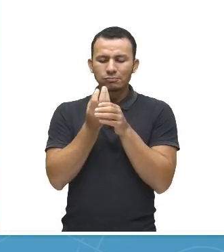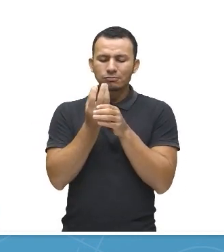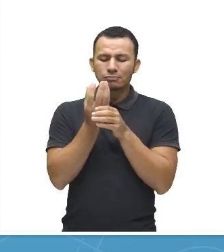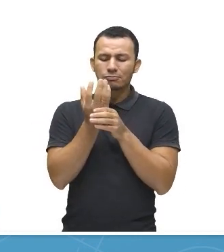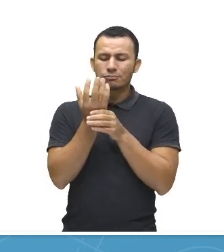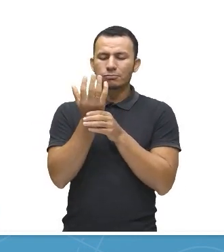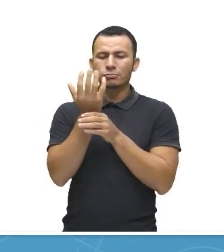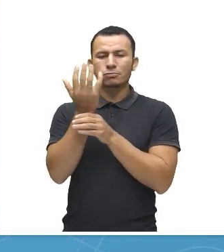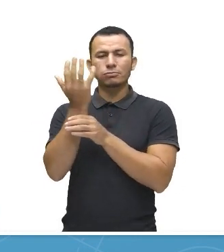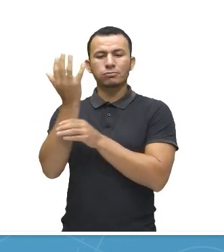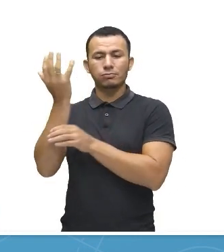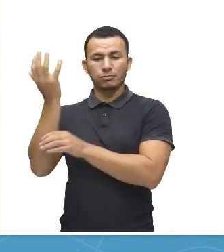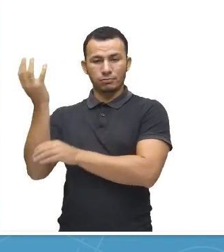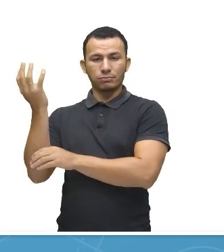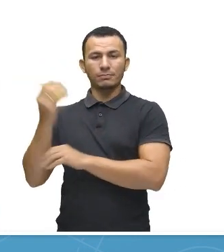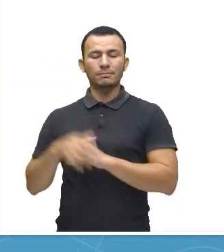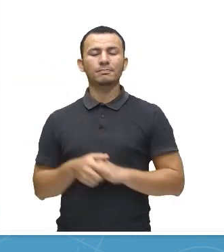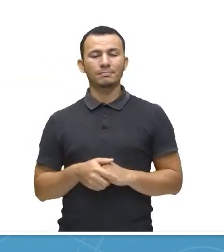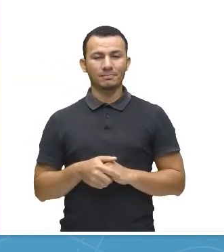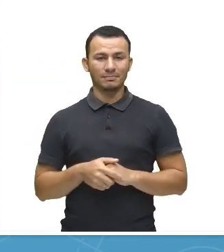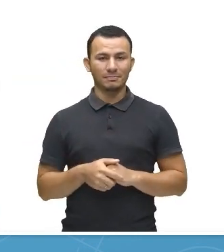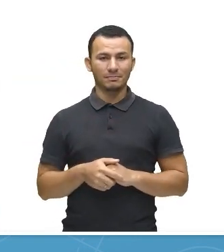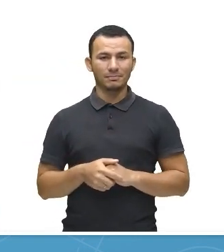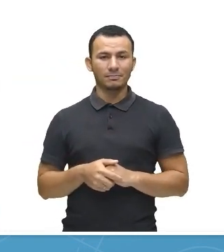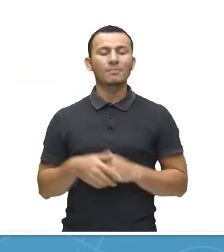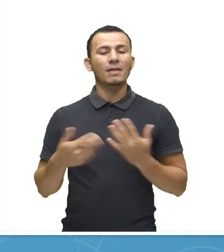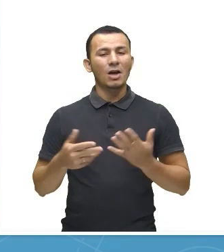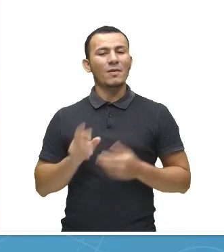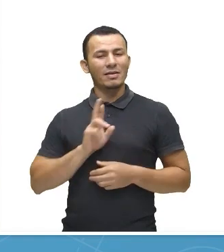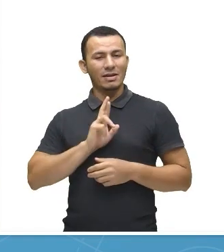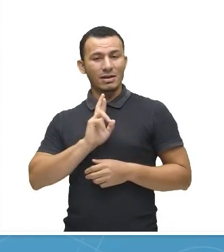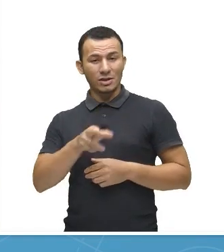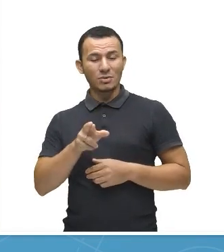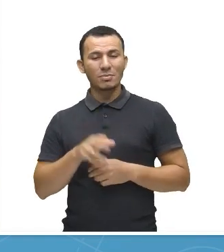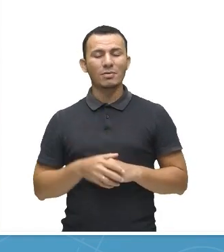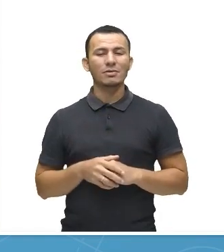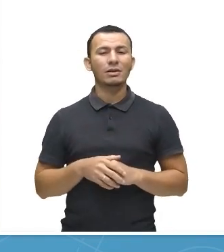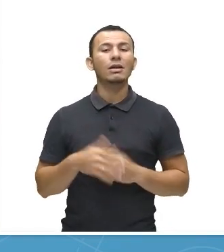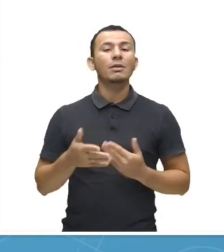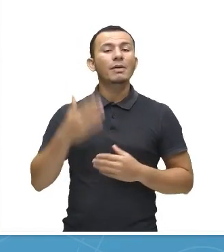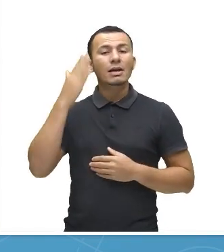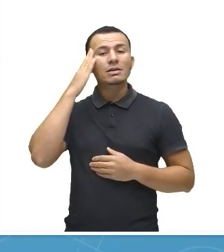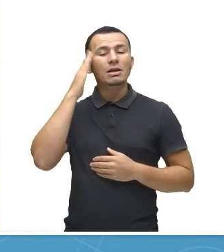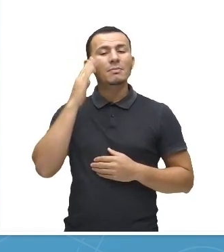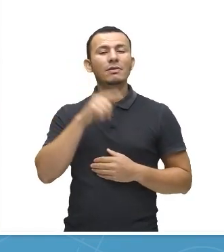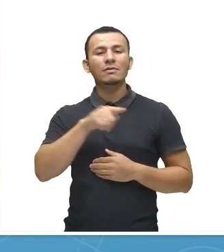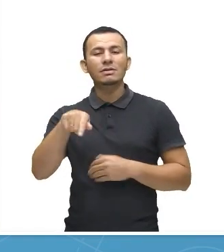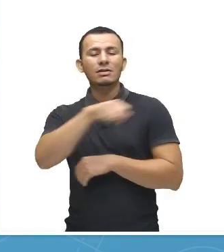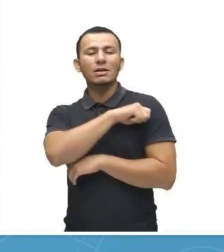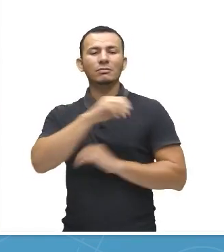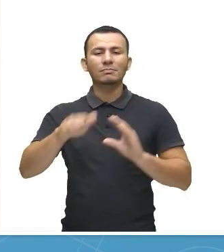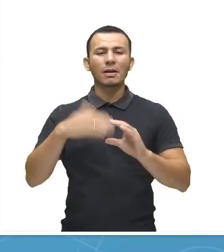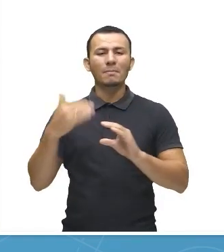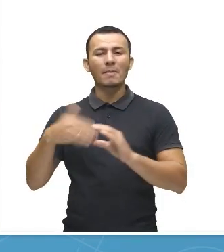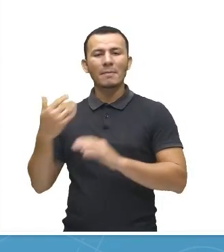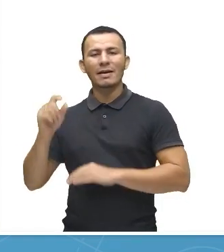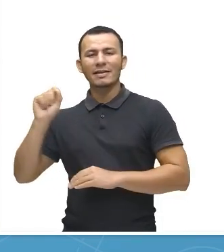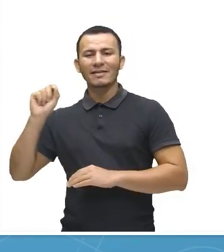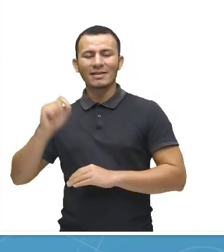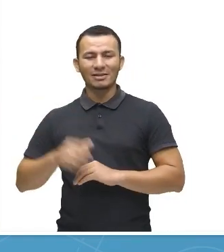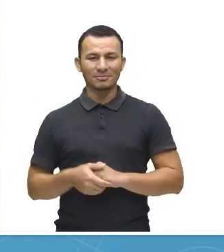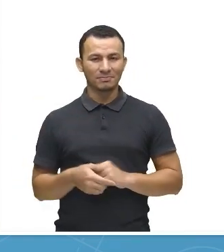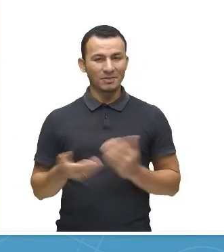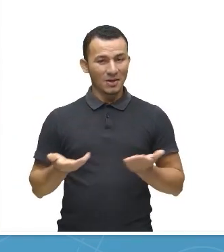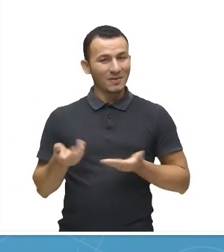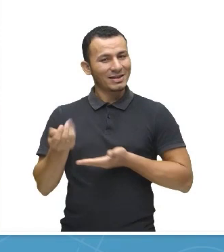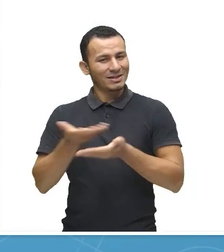semente e foi se desenvolvendo. Vamos trazer a resposta aí, vamos ver quem participou conosco nessa atividade interativa.